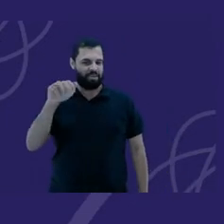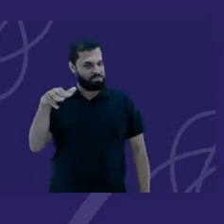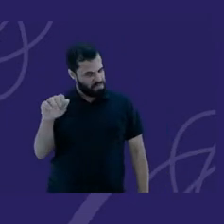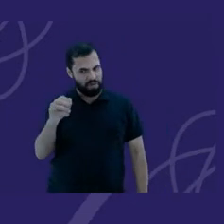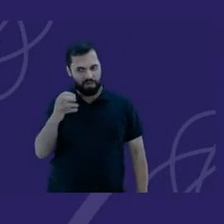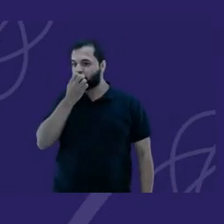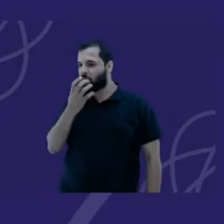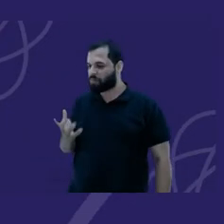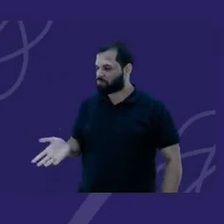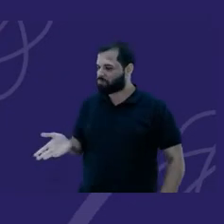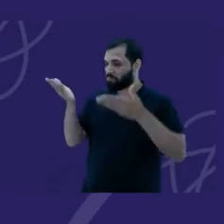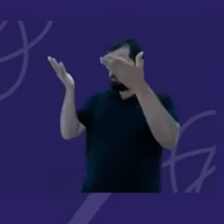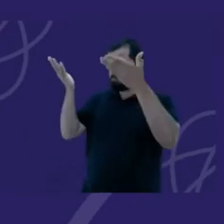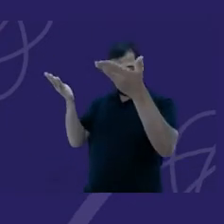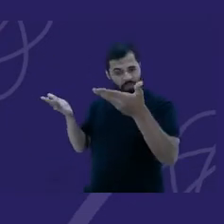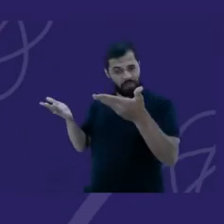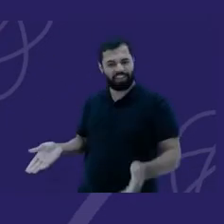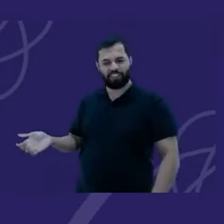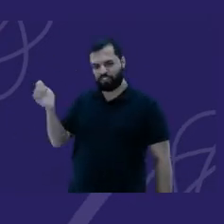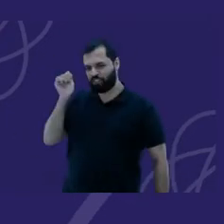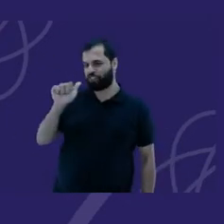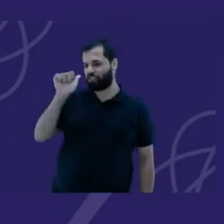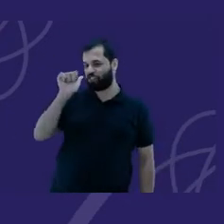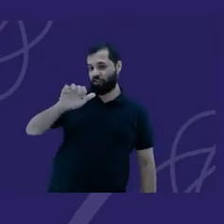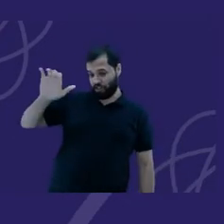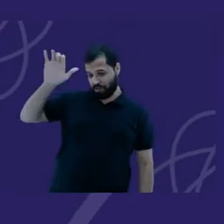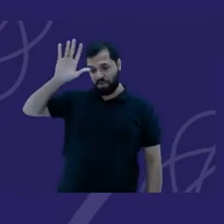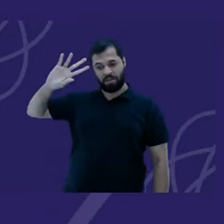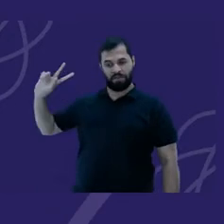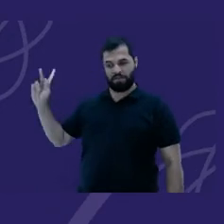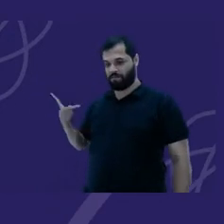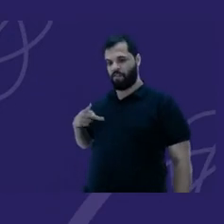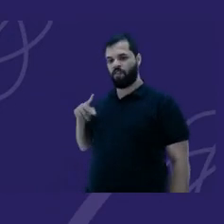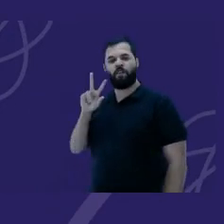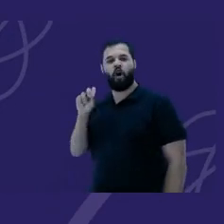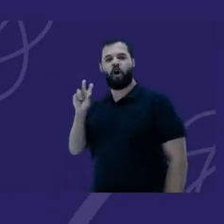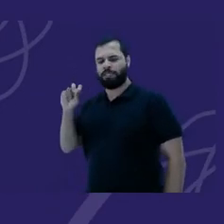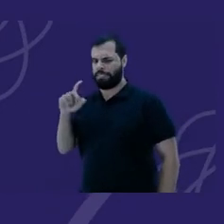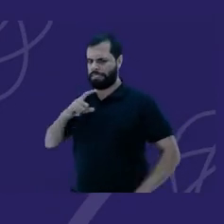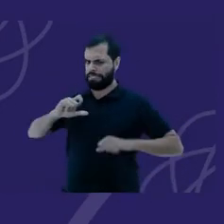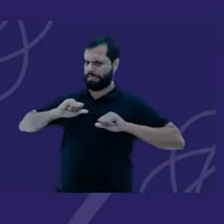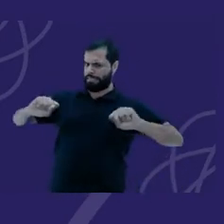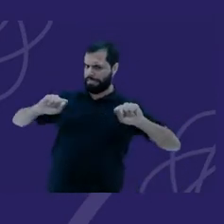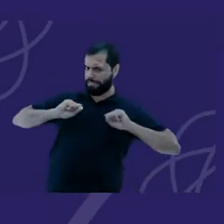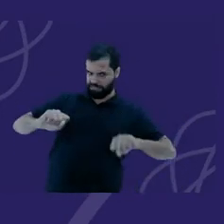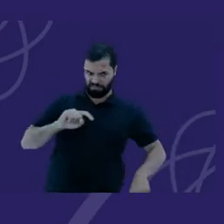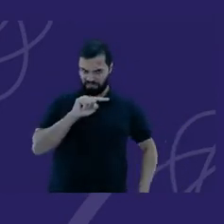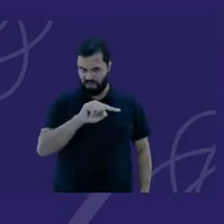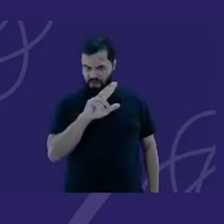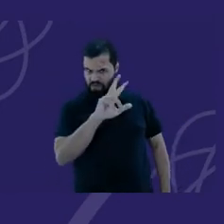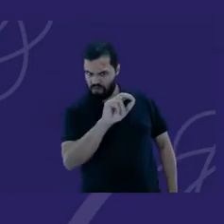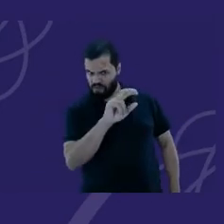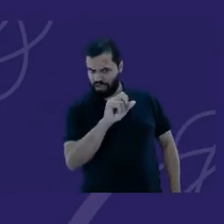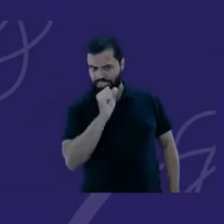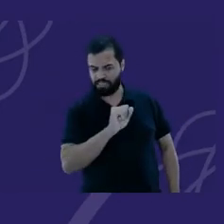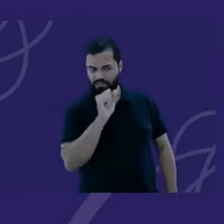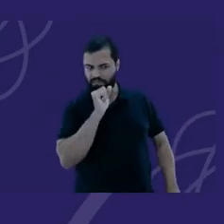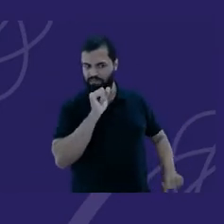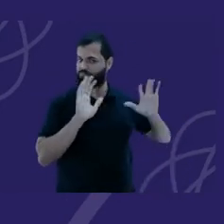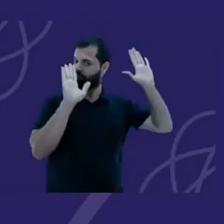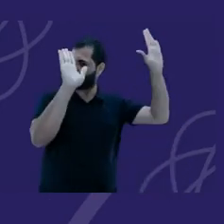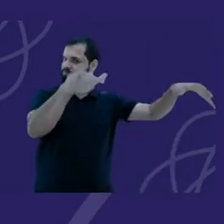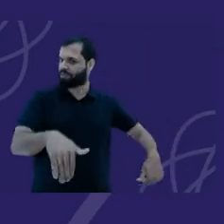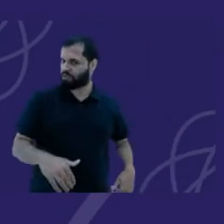Minha tia avó Jurema se estressou com meu avô. Não vá me arranjar